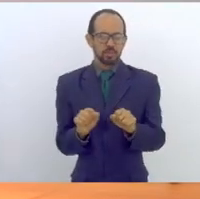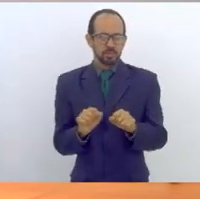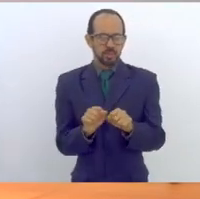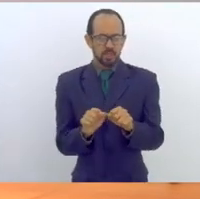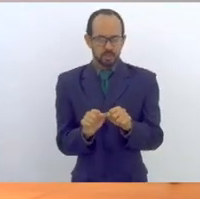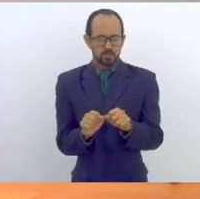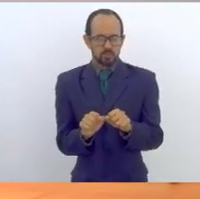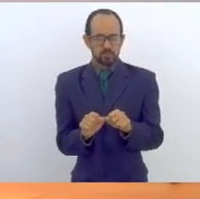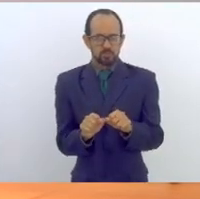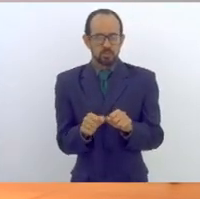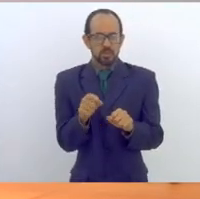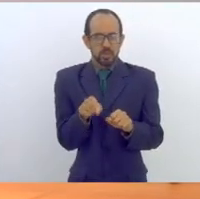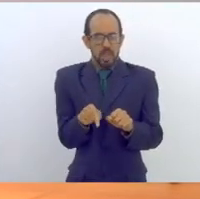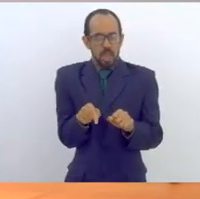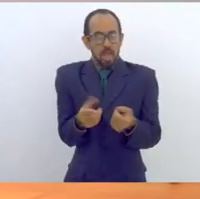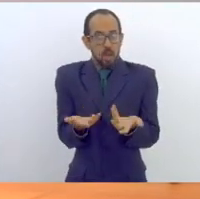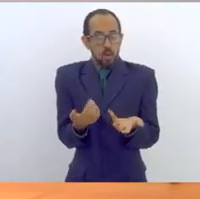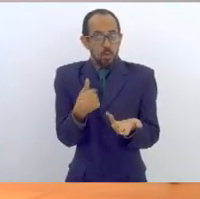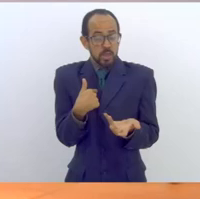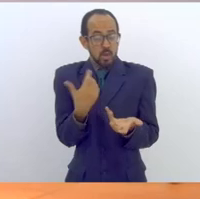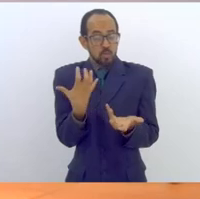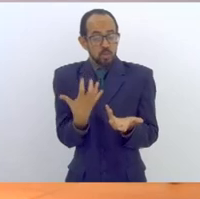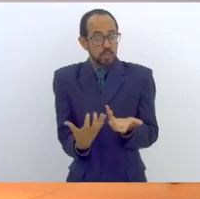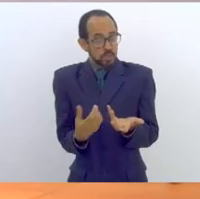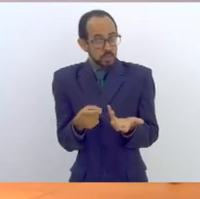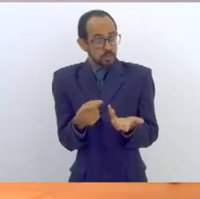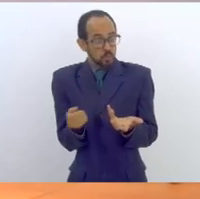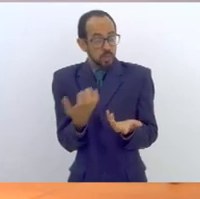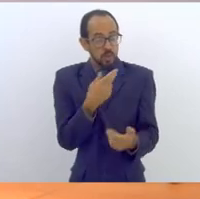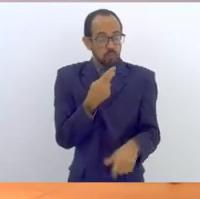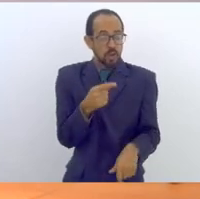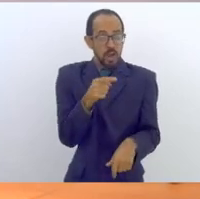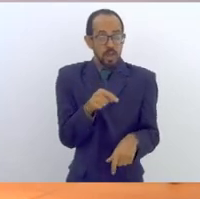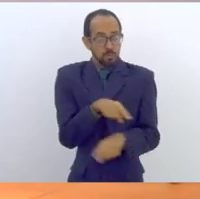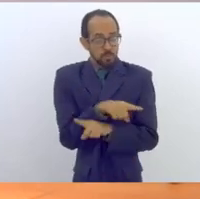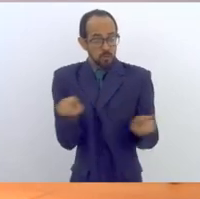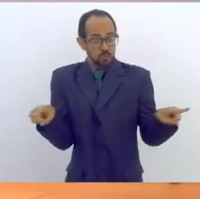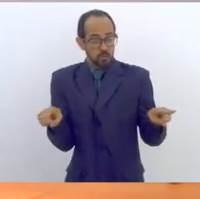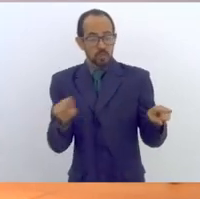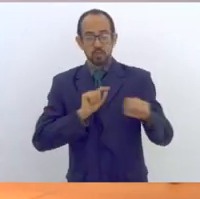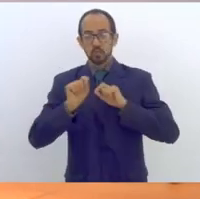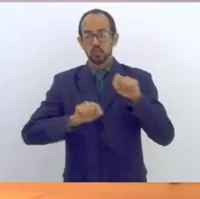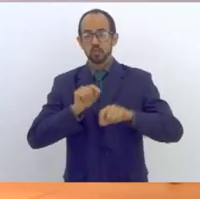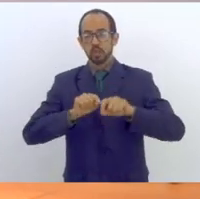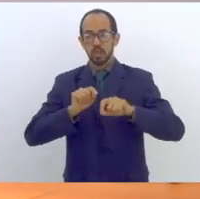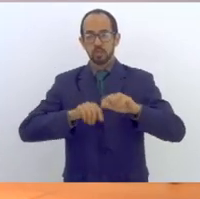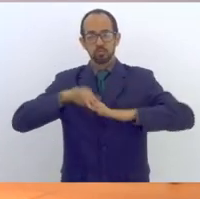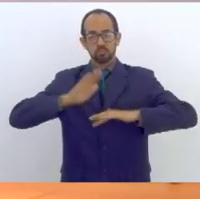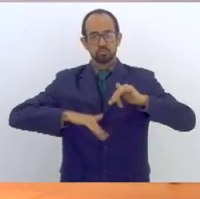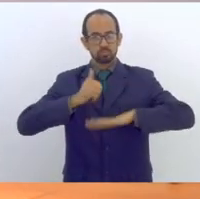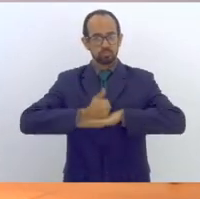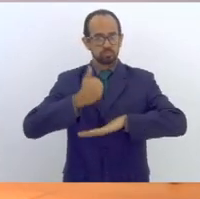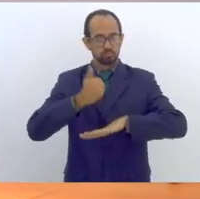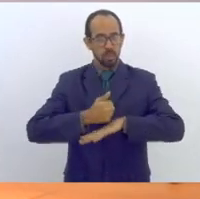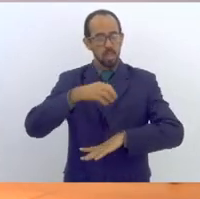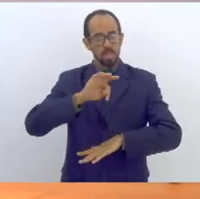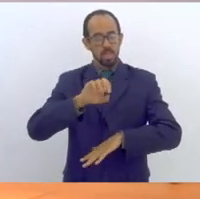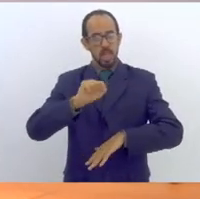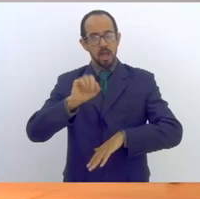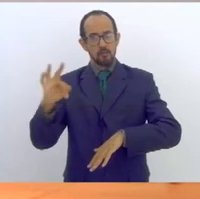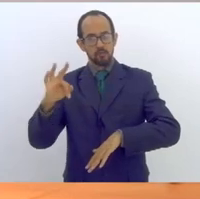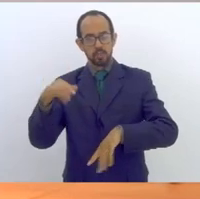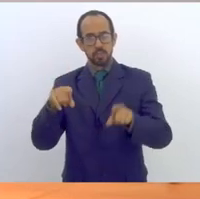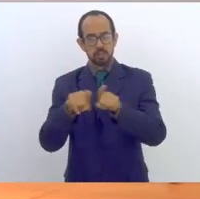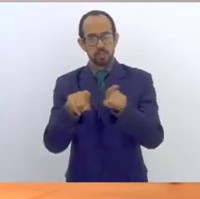E foi isso que eu pretendi colocar quando eu joguei e falei para vocês a questão dos cargos do TAF dos contratos